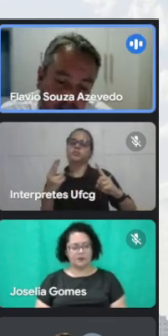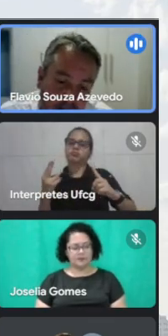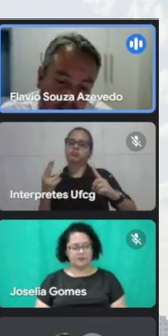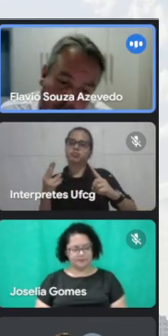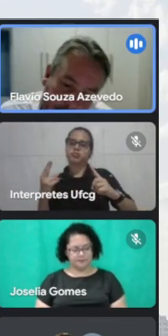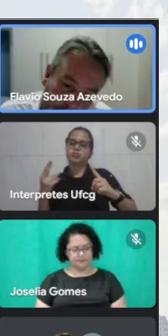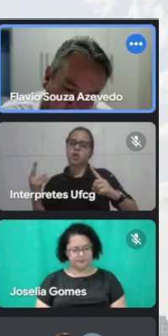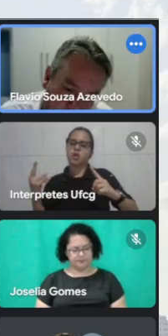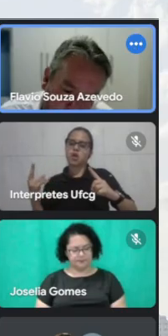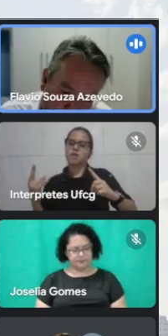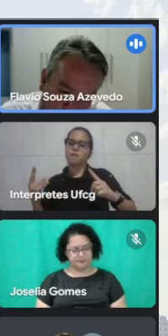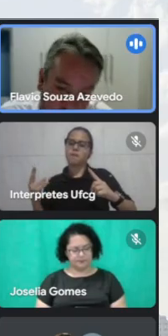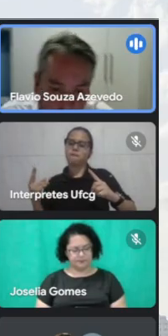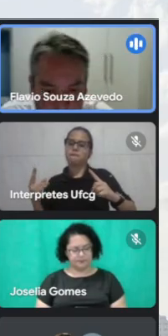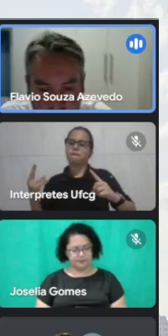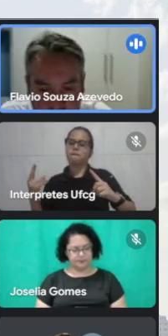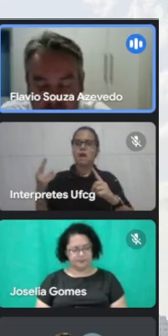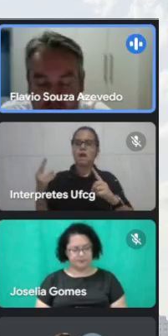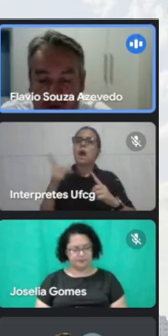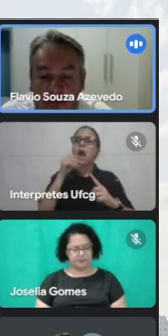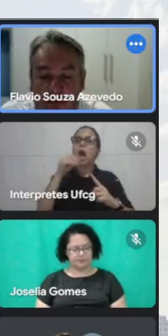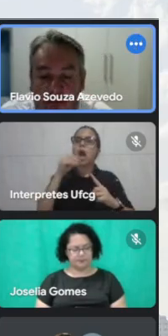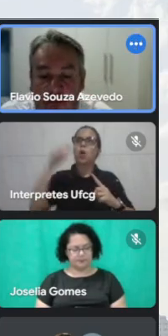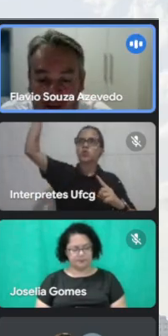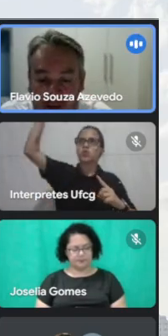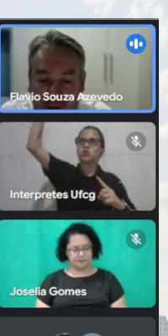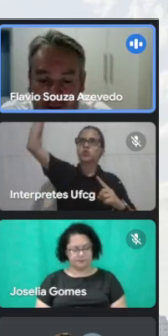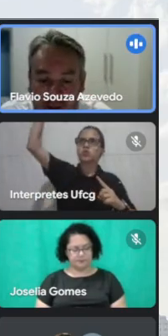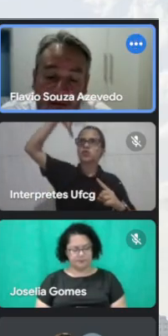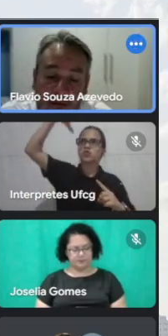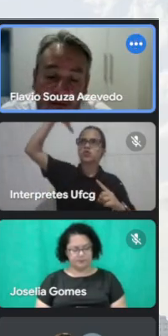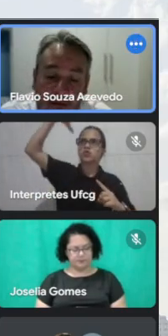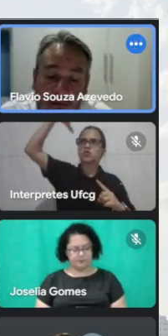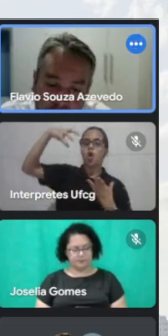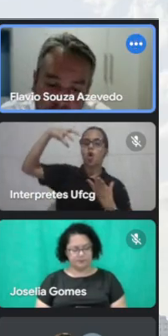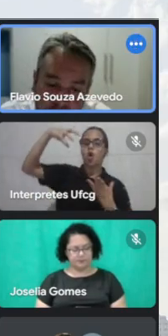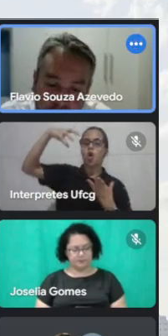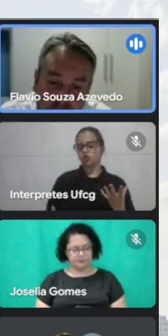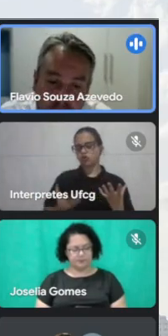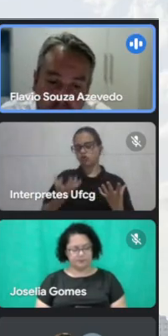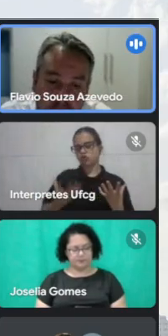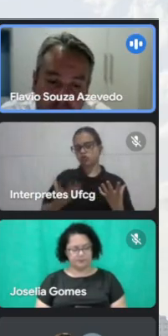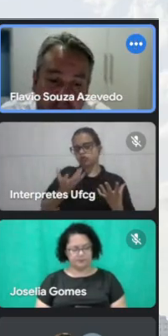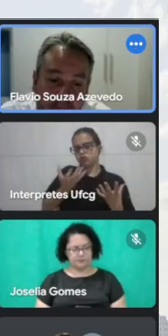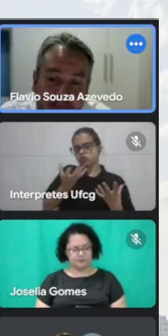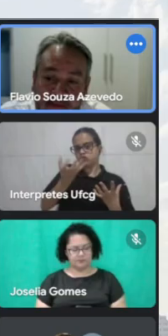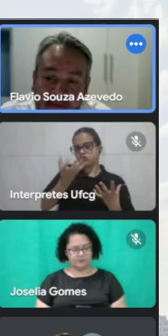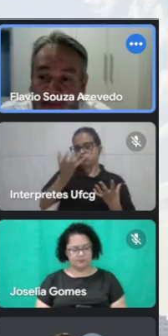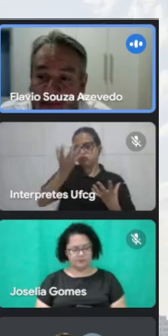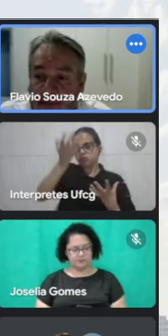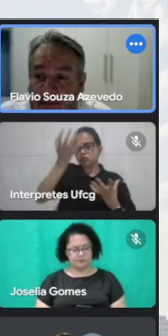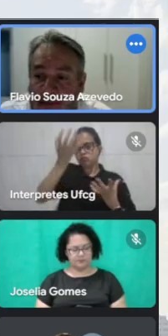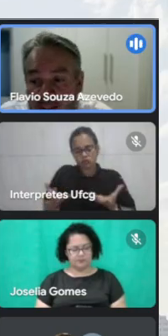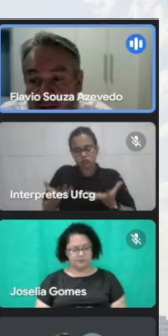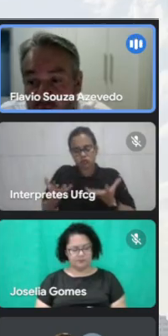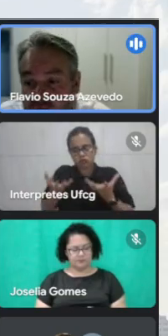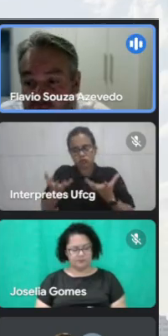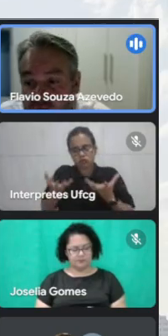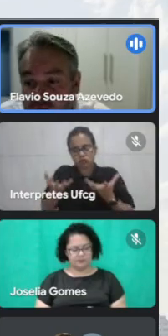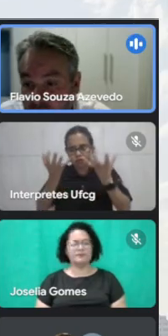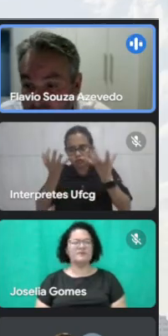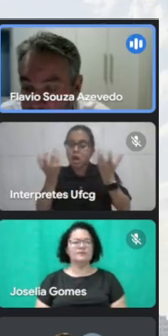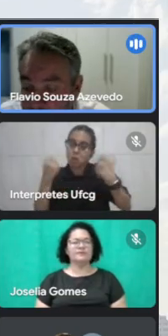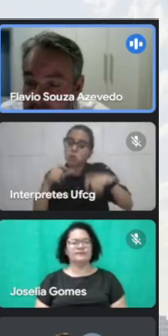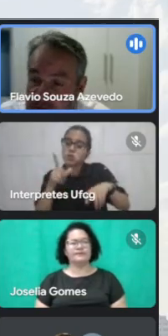a água entra ou por cima ou por baixo, né, pode ser também, e segue seu caminho. E